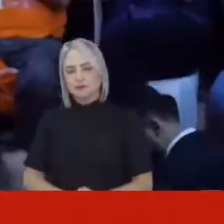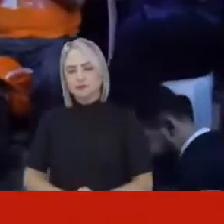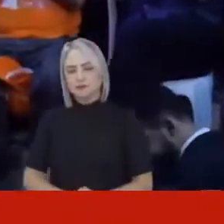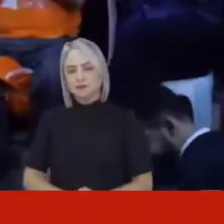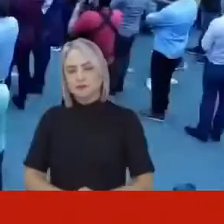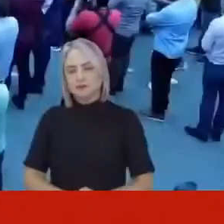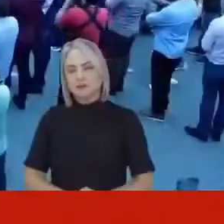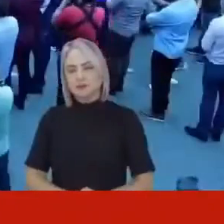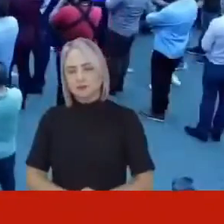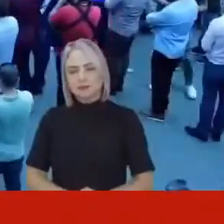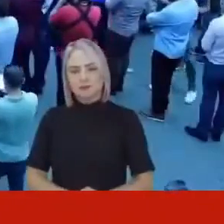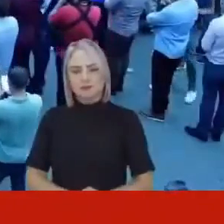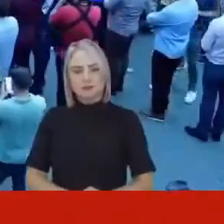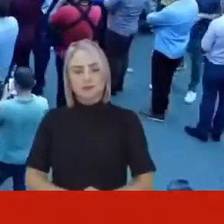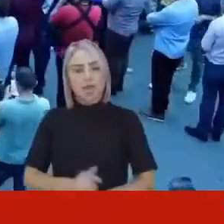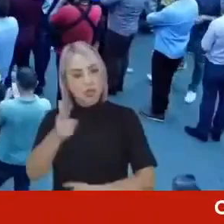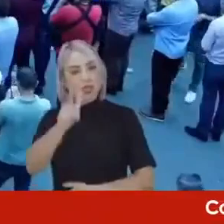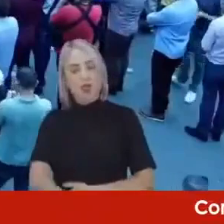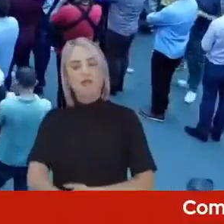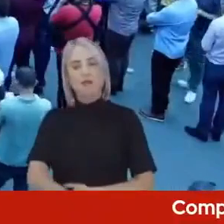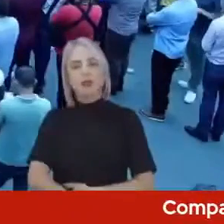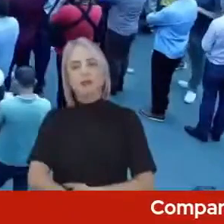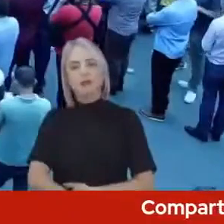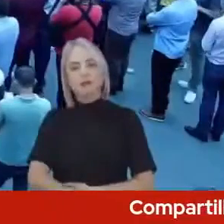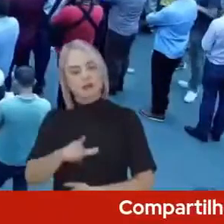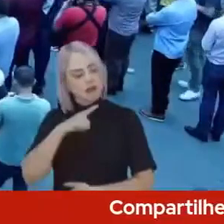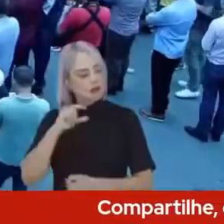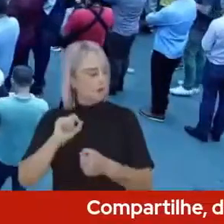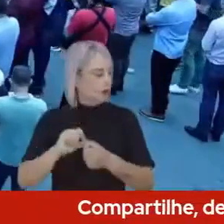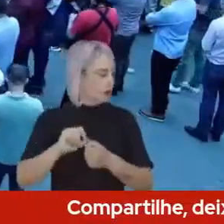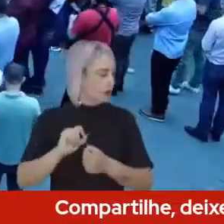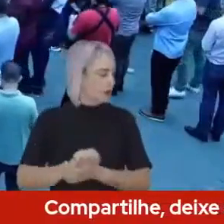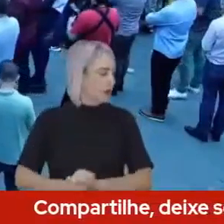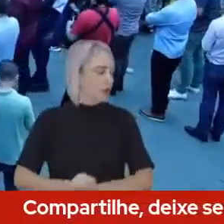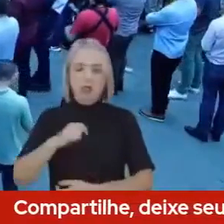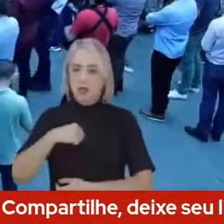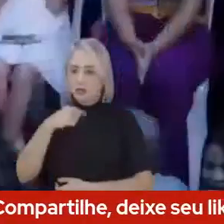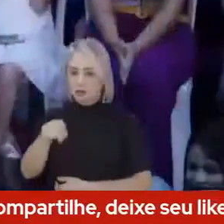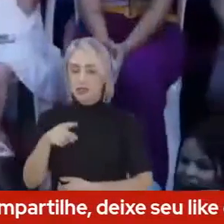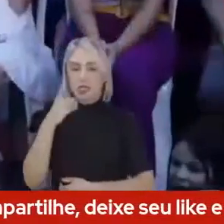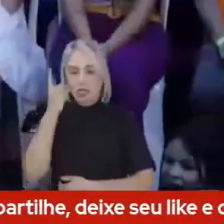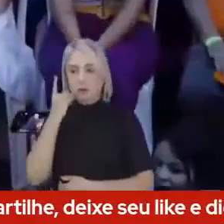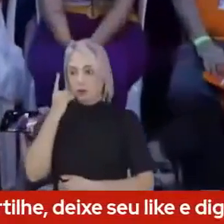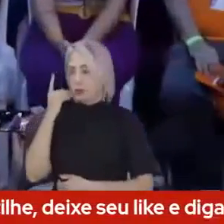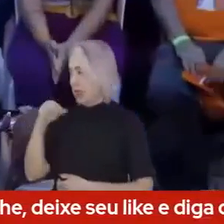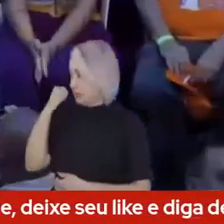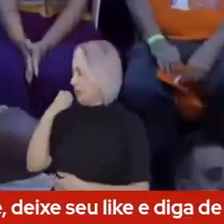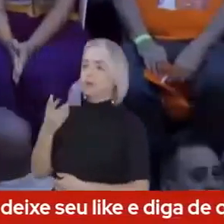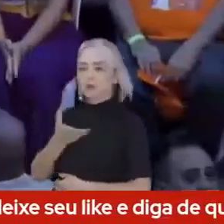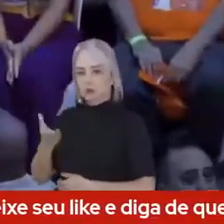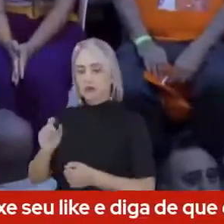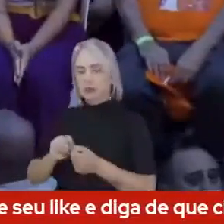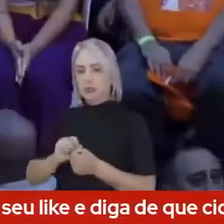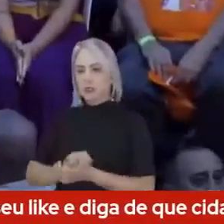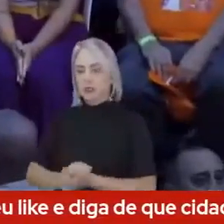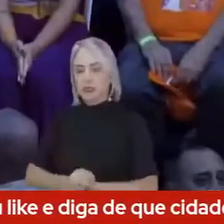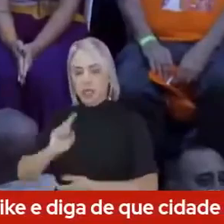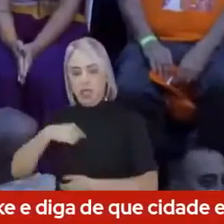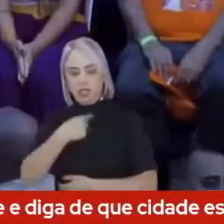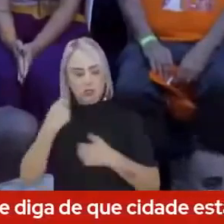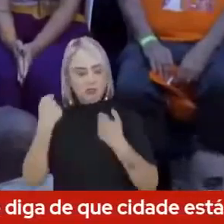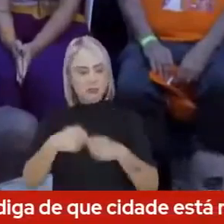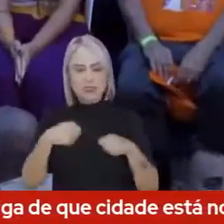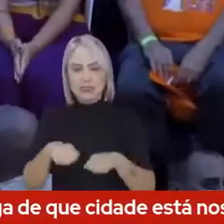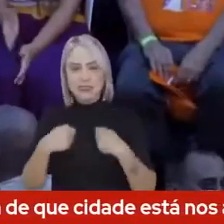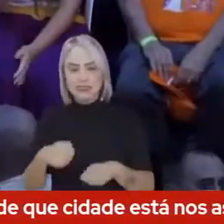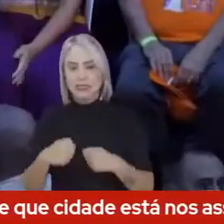E mais uma coisa que nós vamos ter que fazer, e vocês, deputados, vão ter que fazer, é que nós precisamos